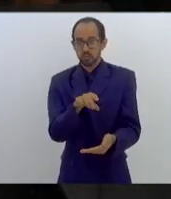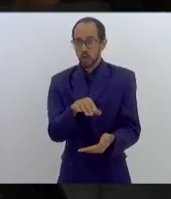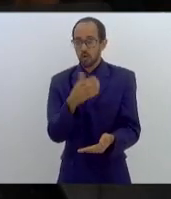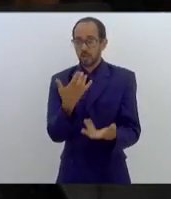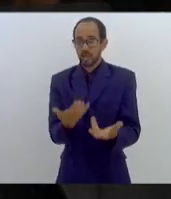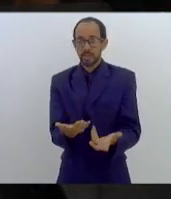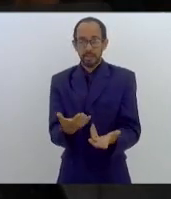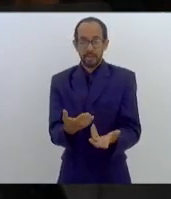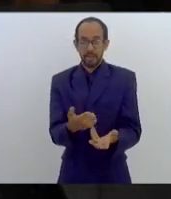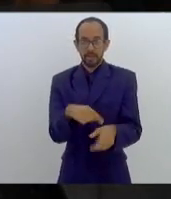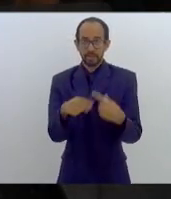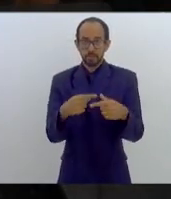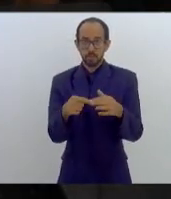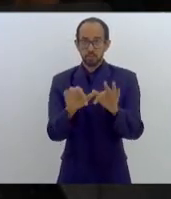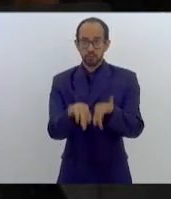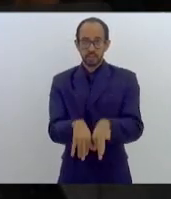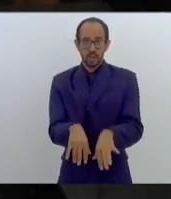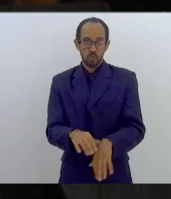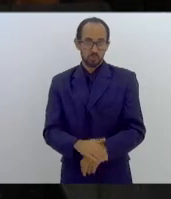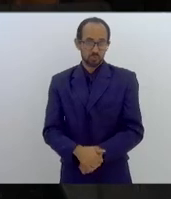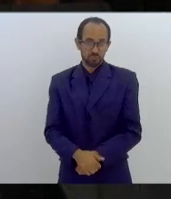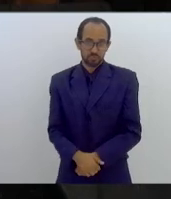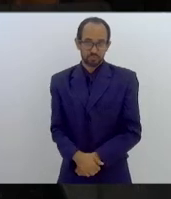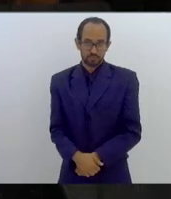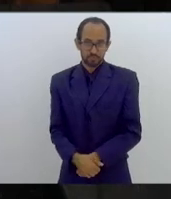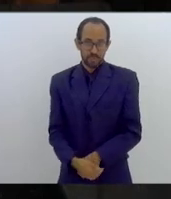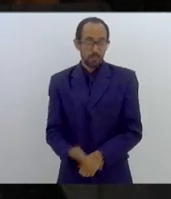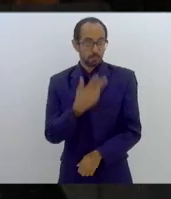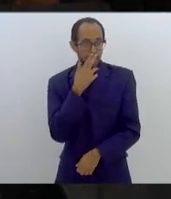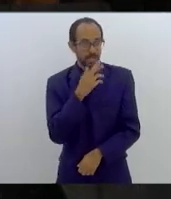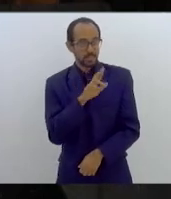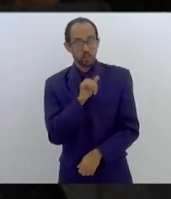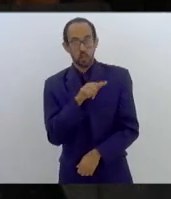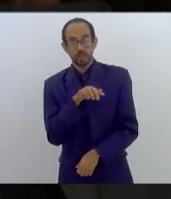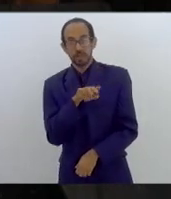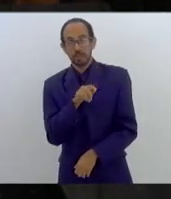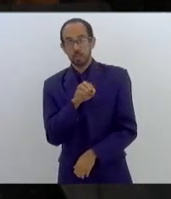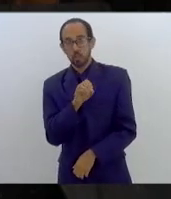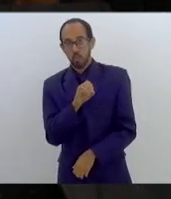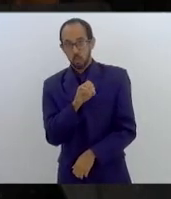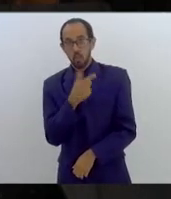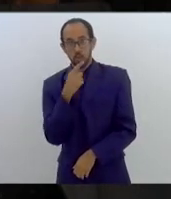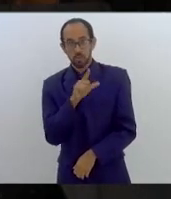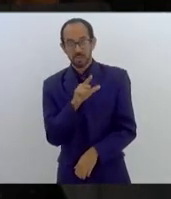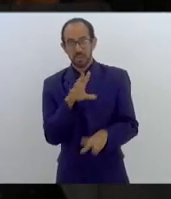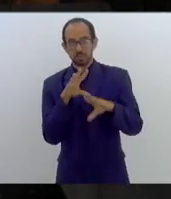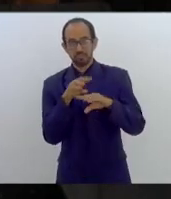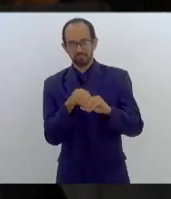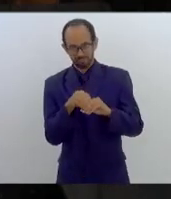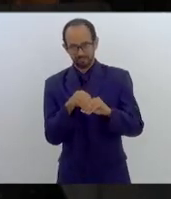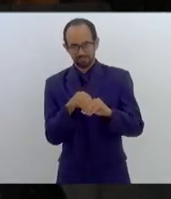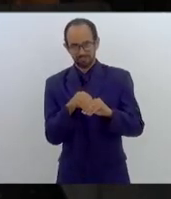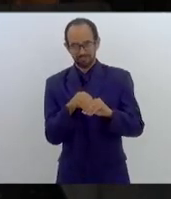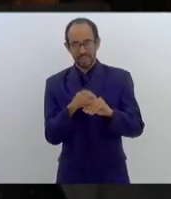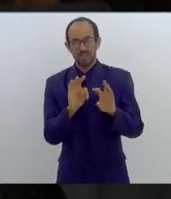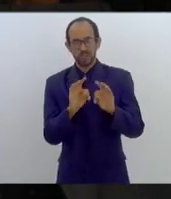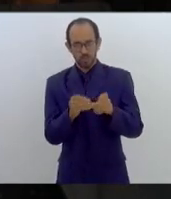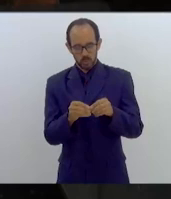a conclusão. Então, parece que o Rodrigo consegue fazer essa síntese muito